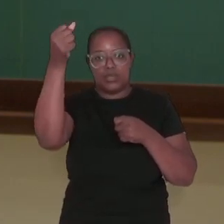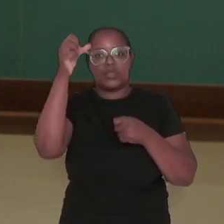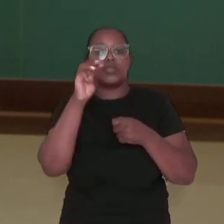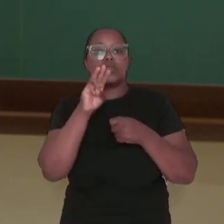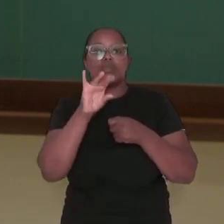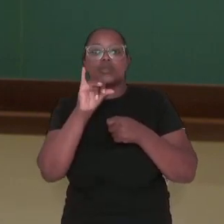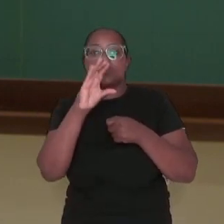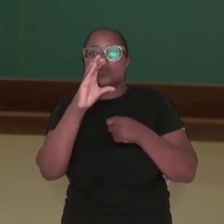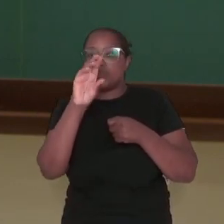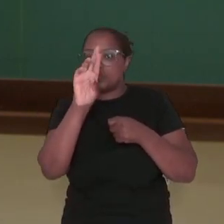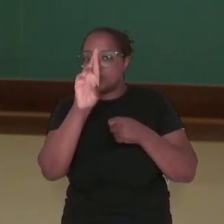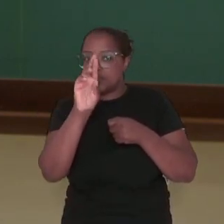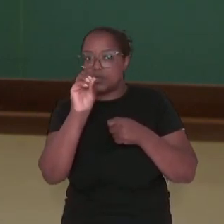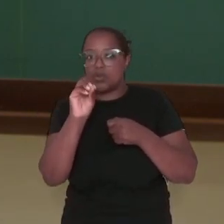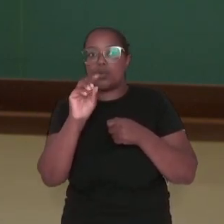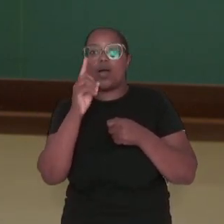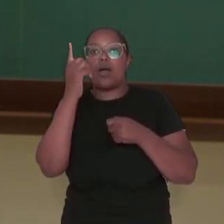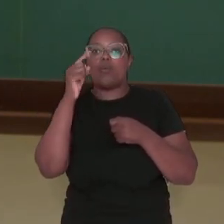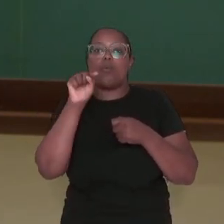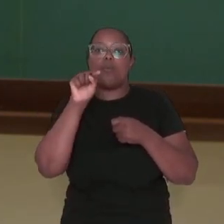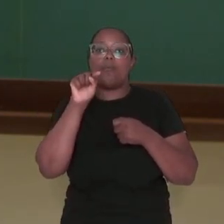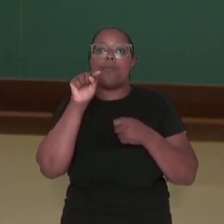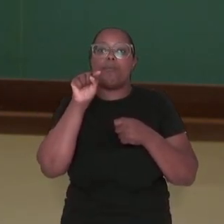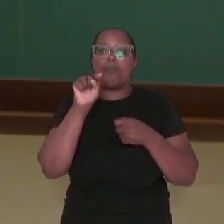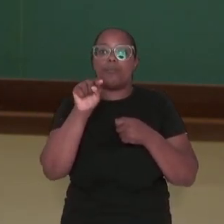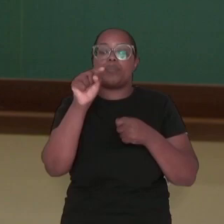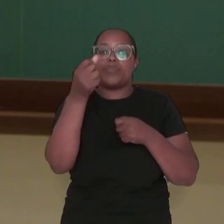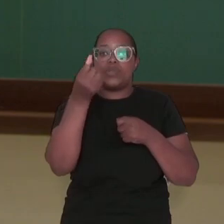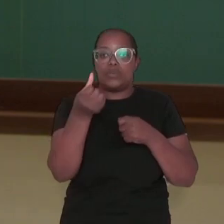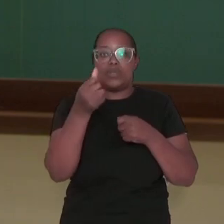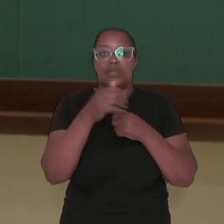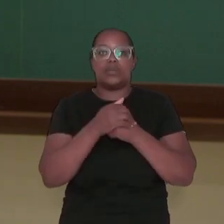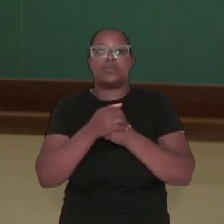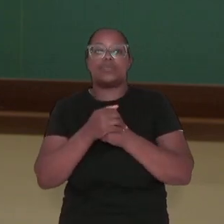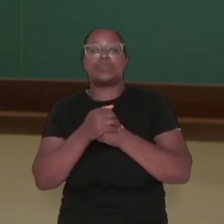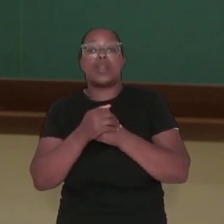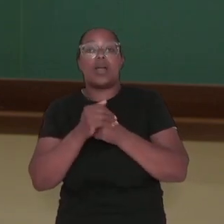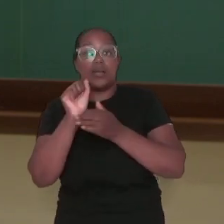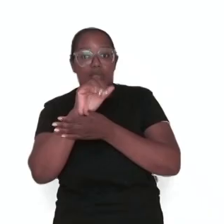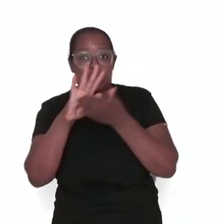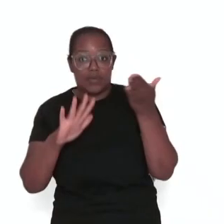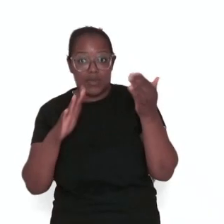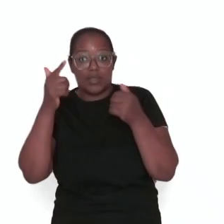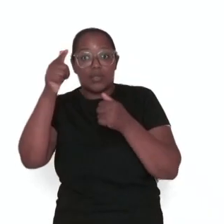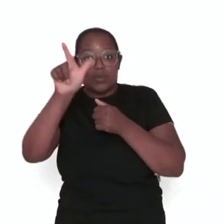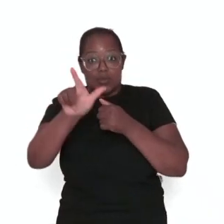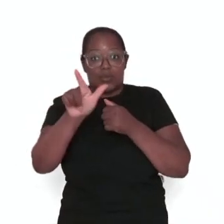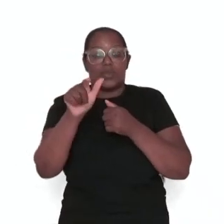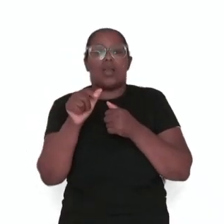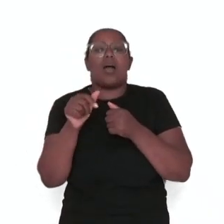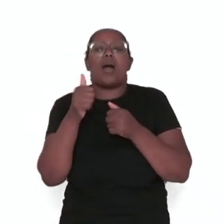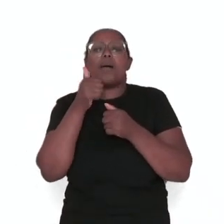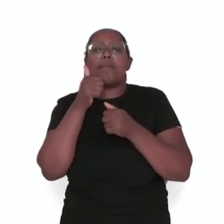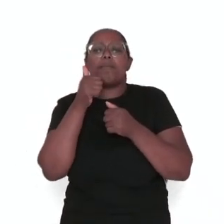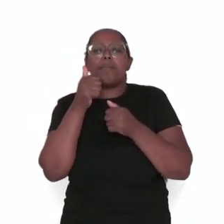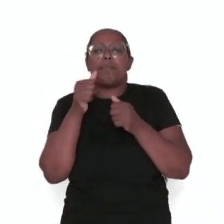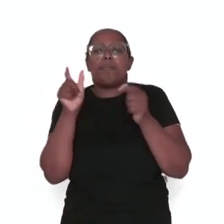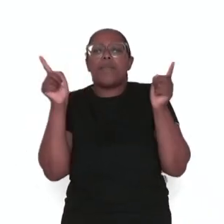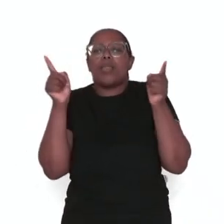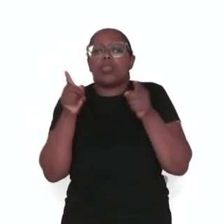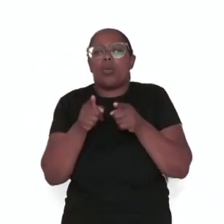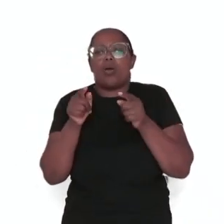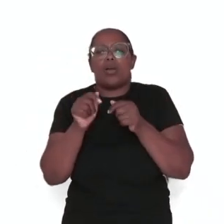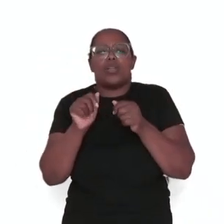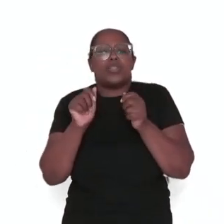micro, 10 elevado a menos 6. E exercício seguinte. A menor forma de vida do mundo tem a